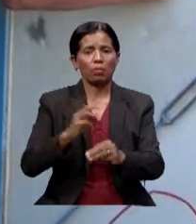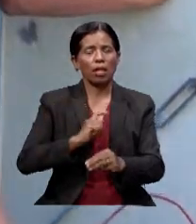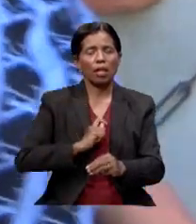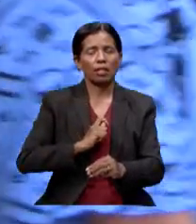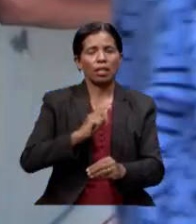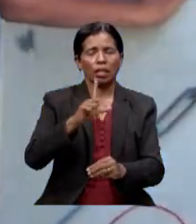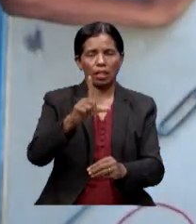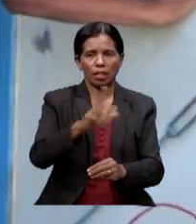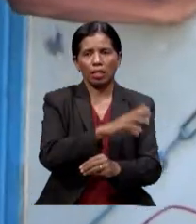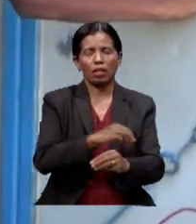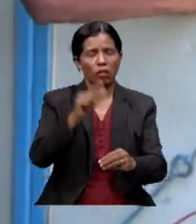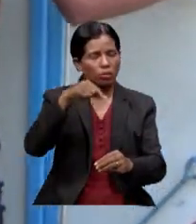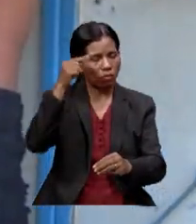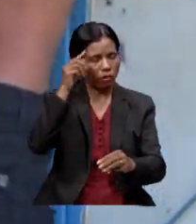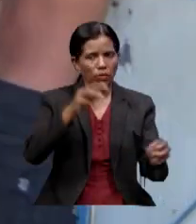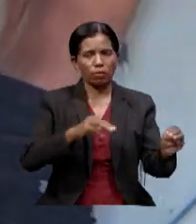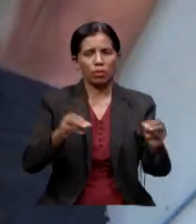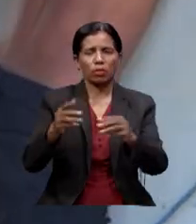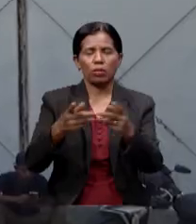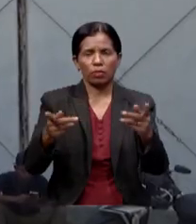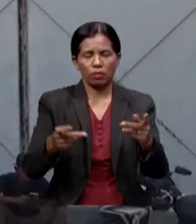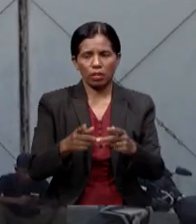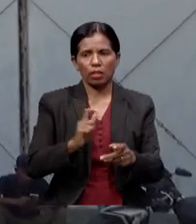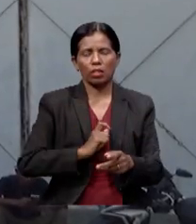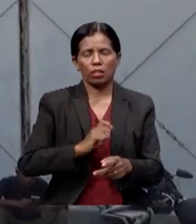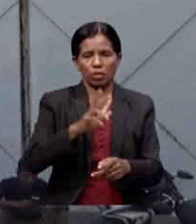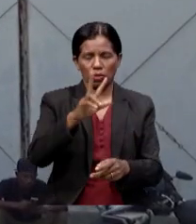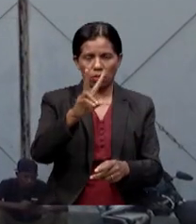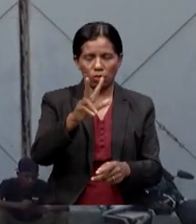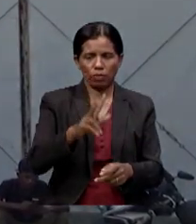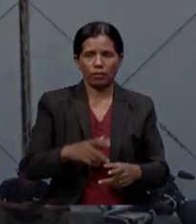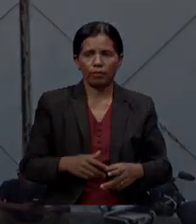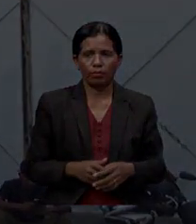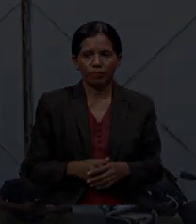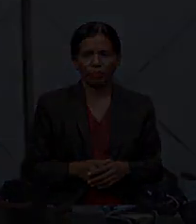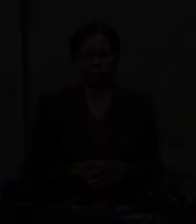umakain sanur resin rua. Governo evakua ba fatin isolamento tastolo. Equipa cobertura, GMN.